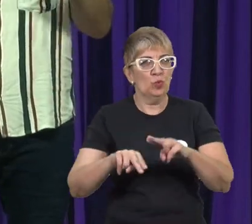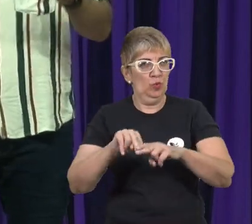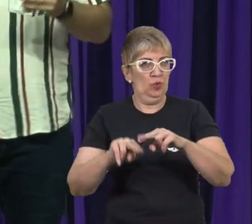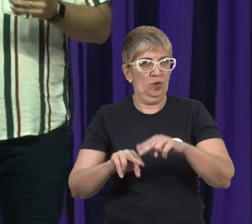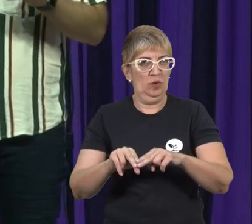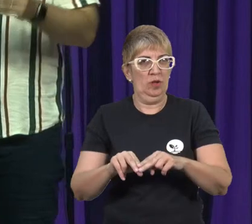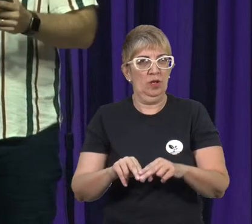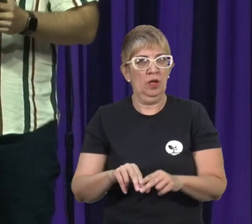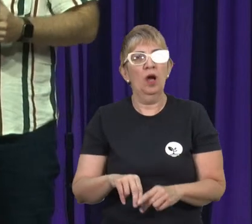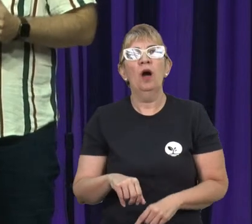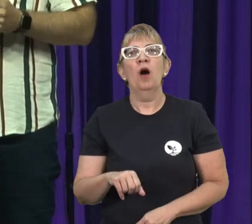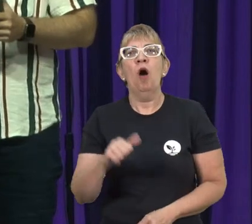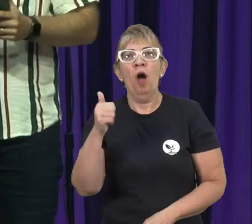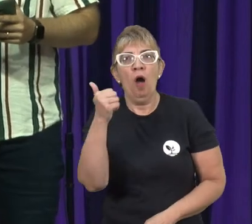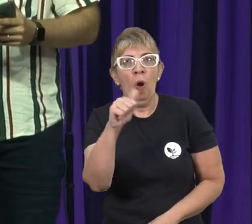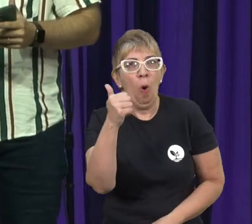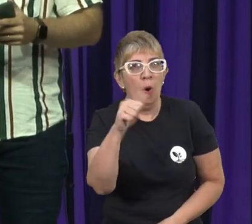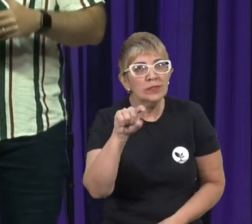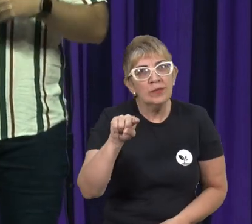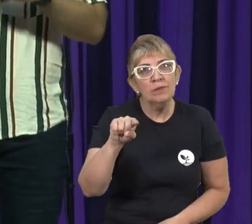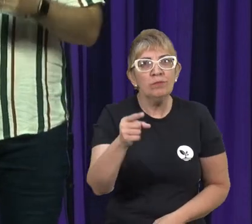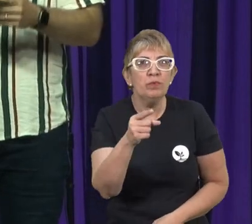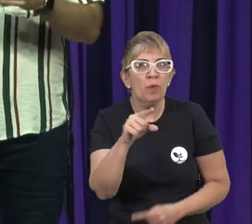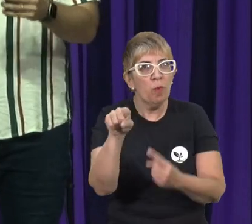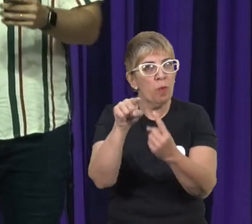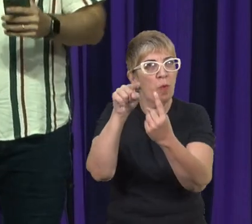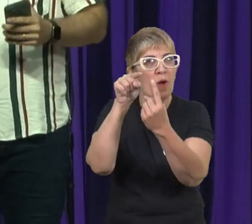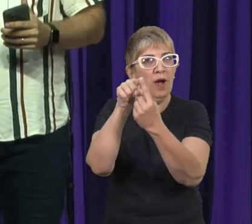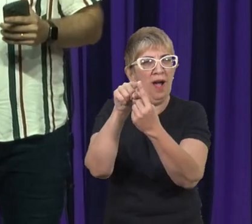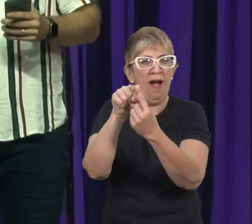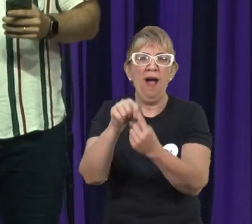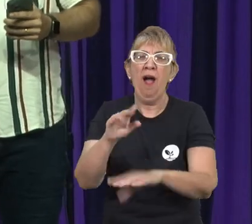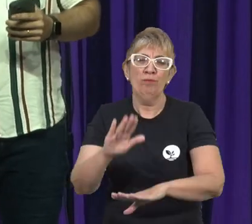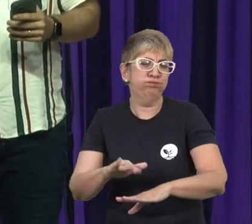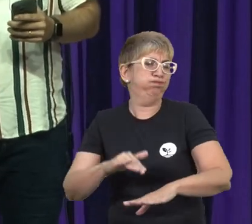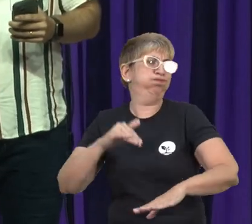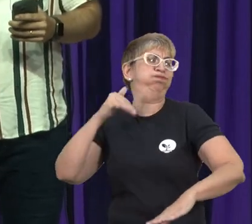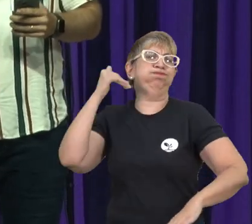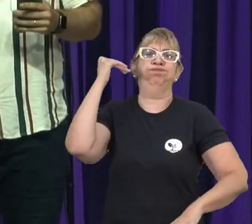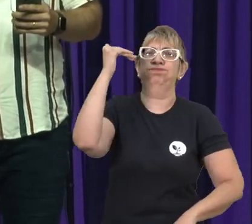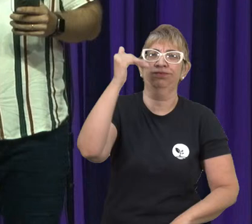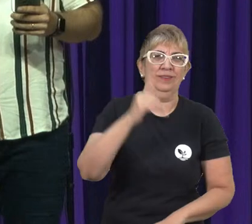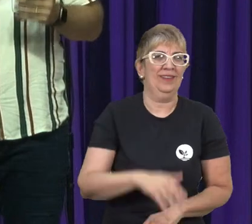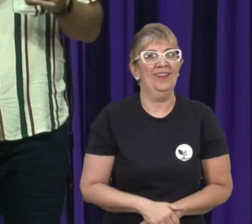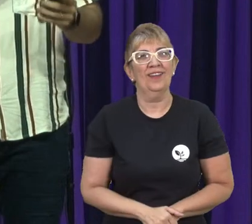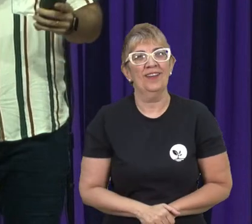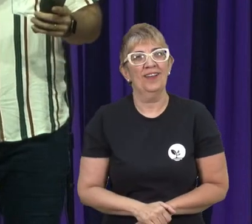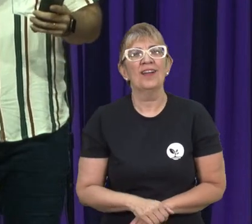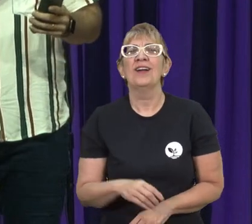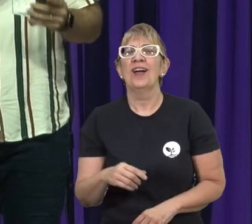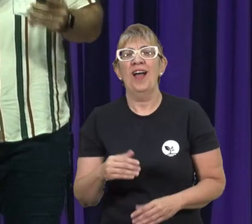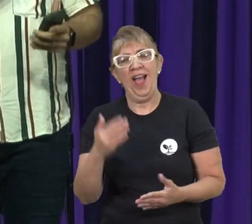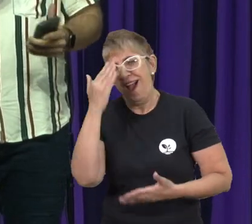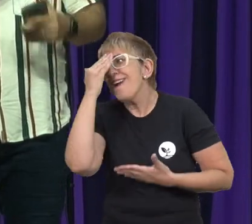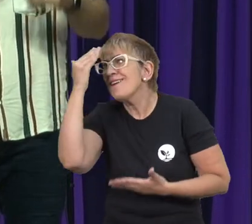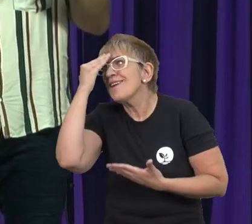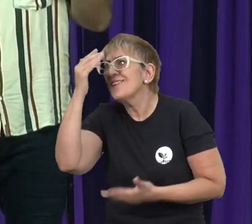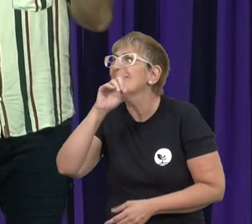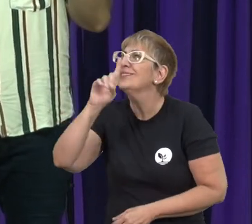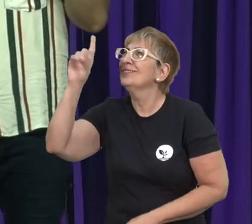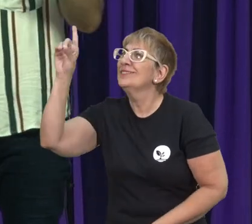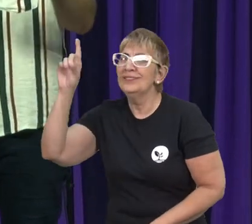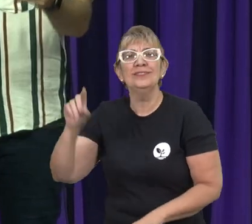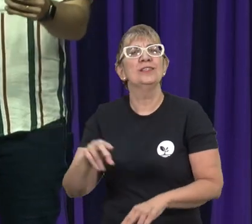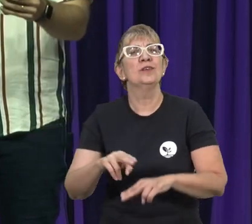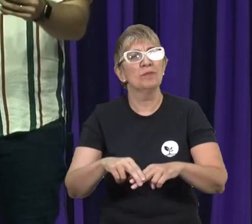era 11 mil reais e nós levantamos muito mais do que isso. E eu estou então muito grato a Deus por isso